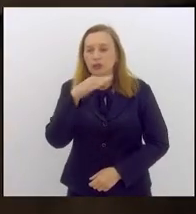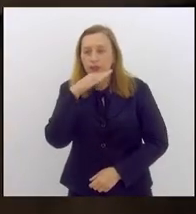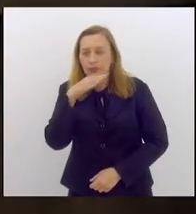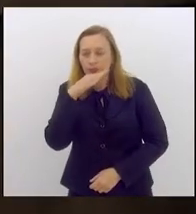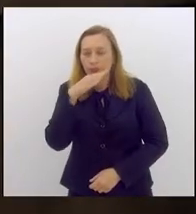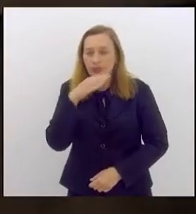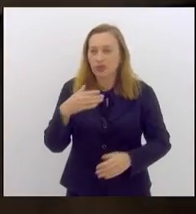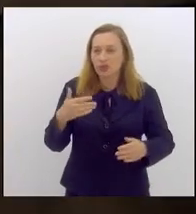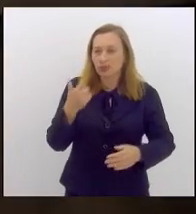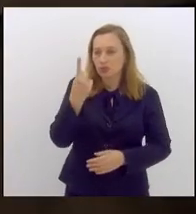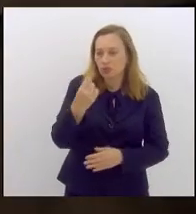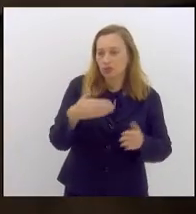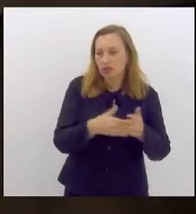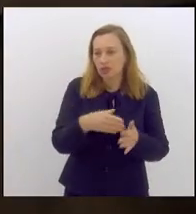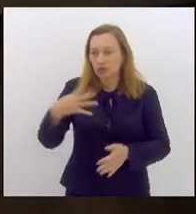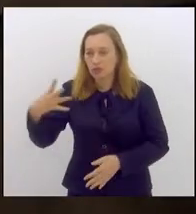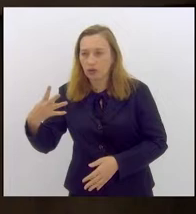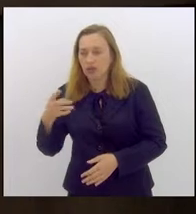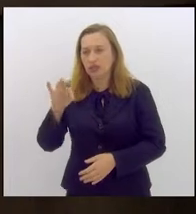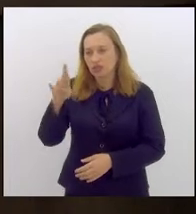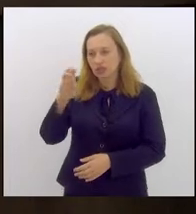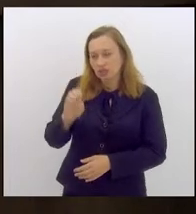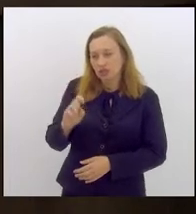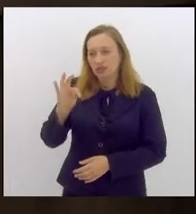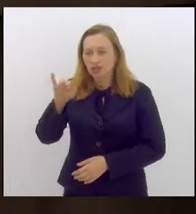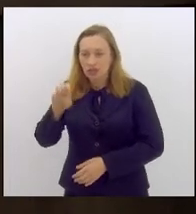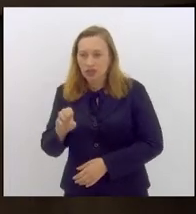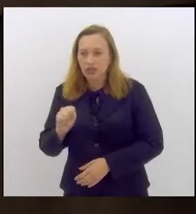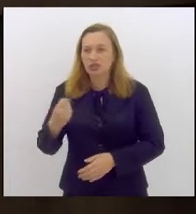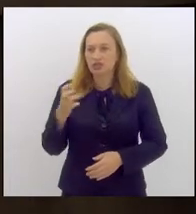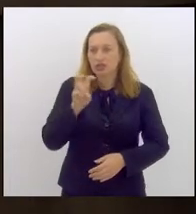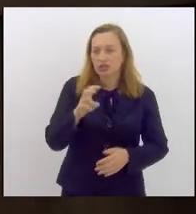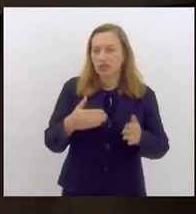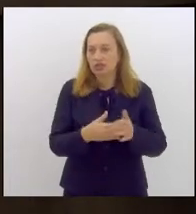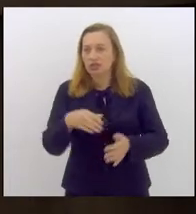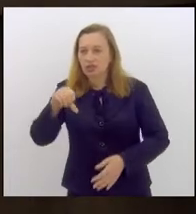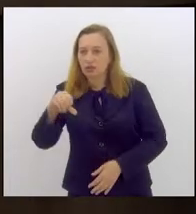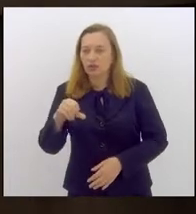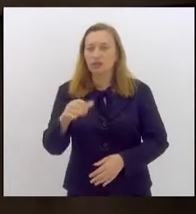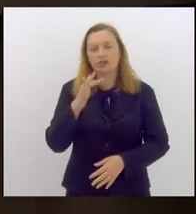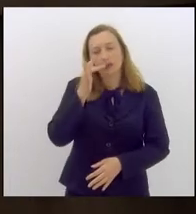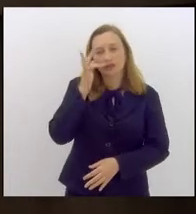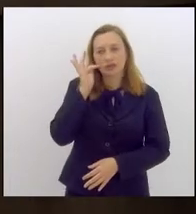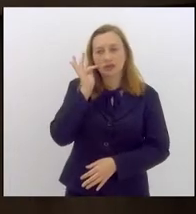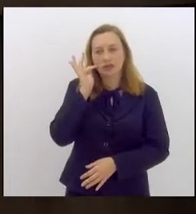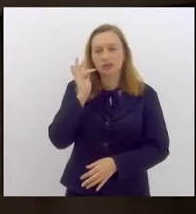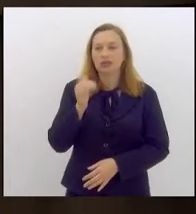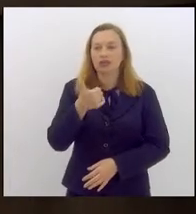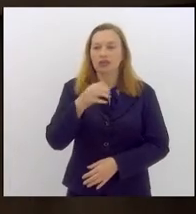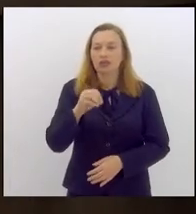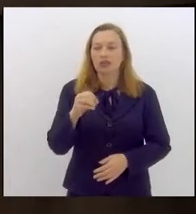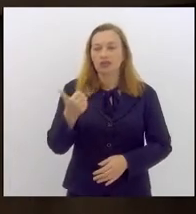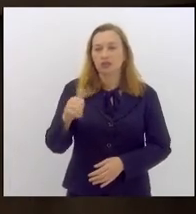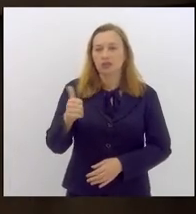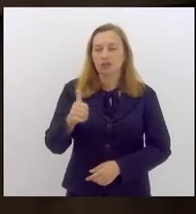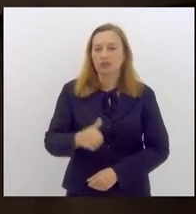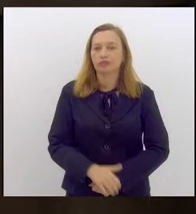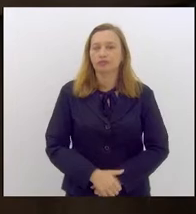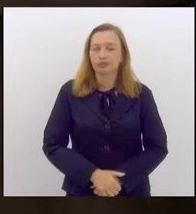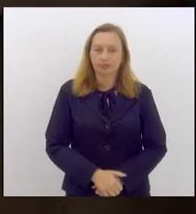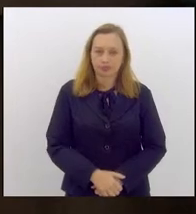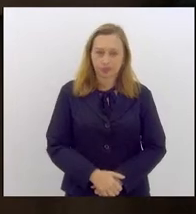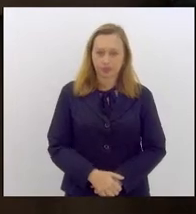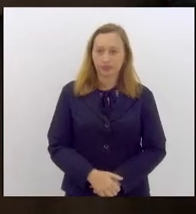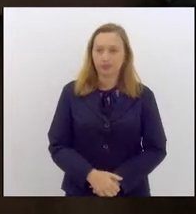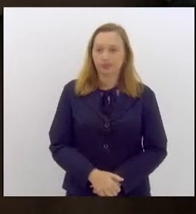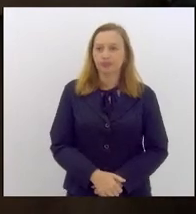de 1 a 4, Alexandre Freitas, de 5 a 9, Flávio Serafini, 10 e 11.